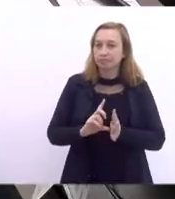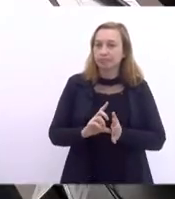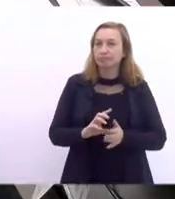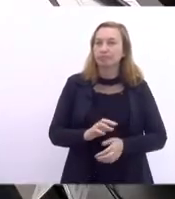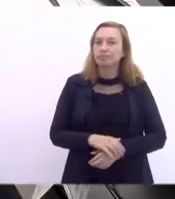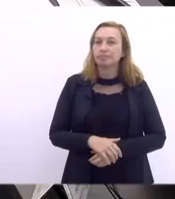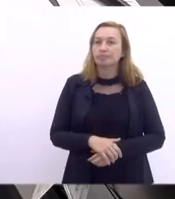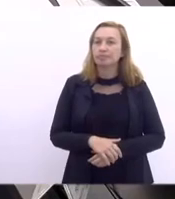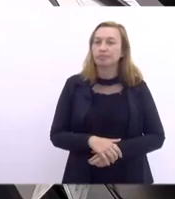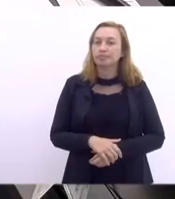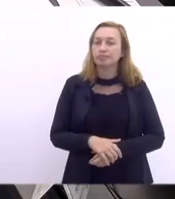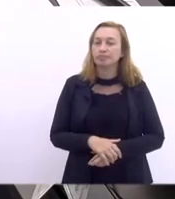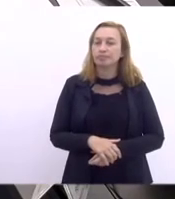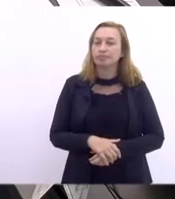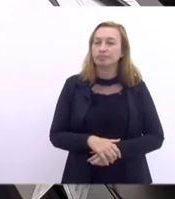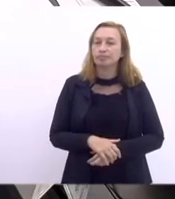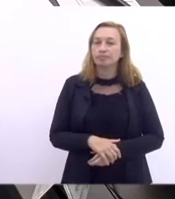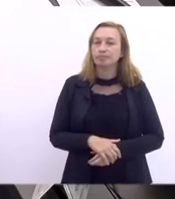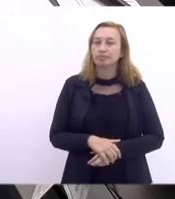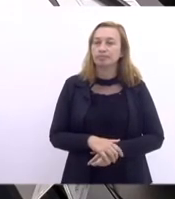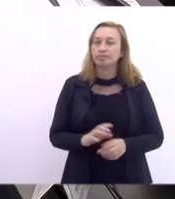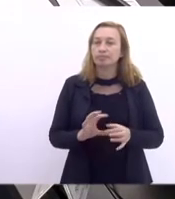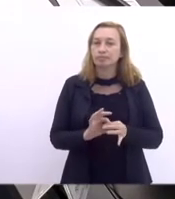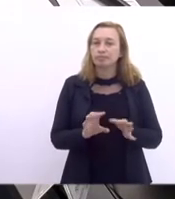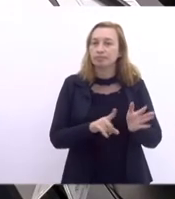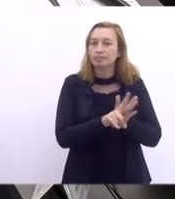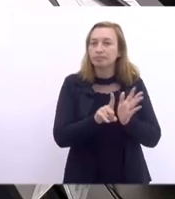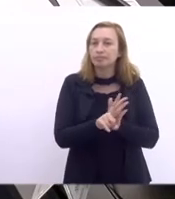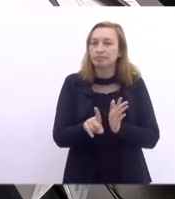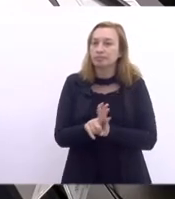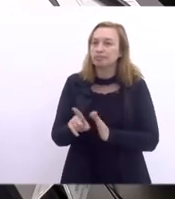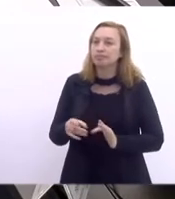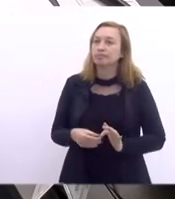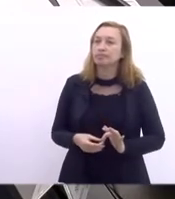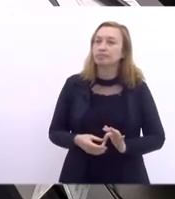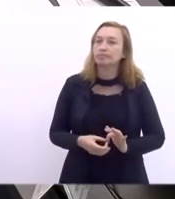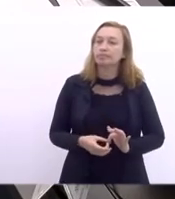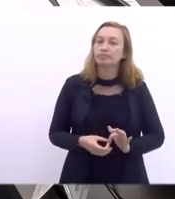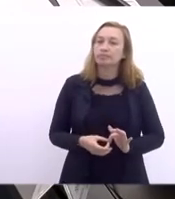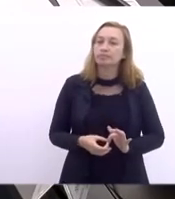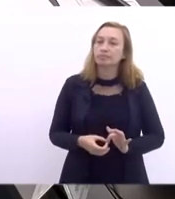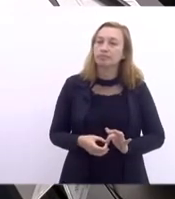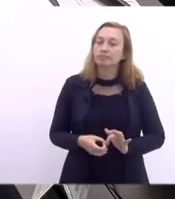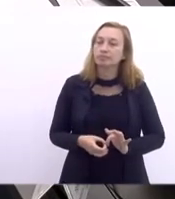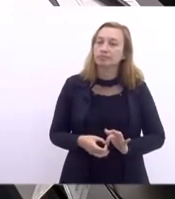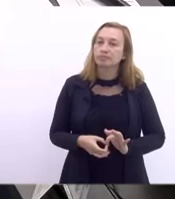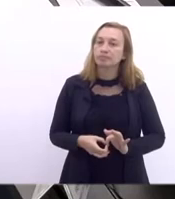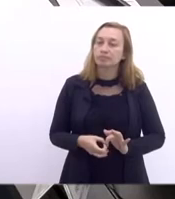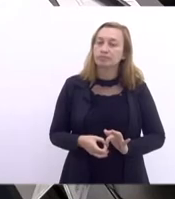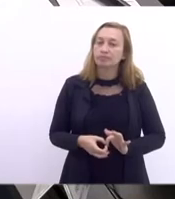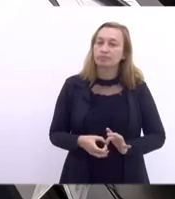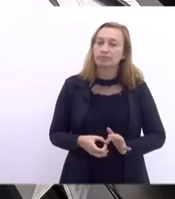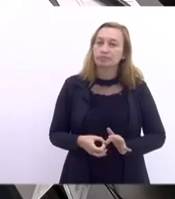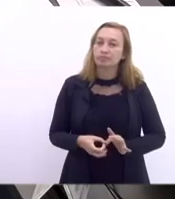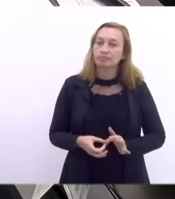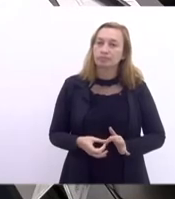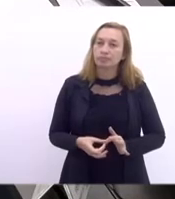e abrir aqui para as perguntas Essa é a fazer uma consideração